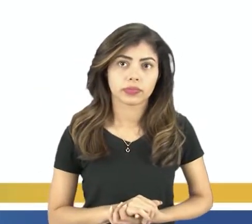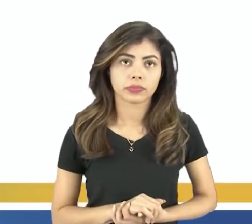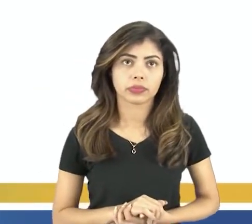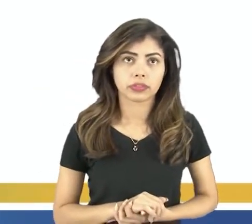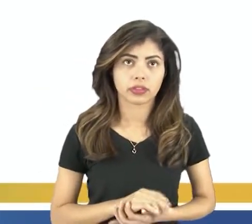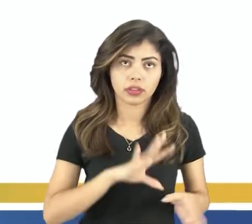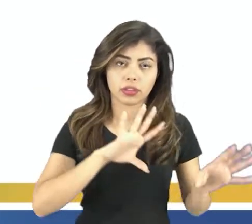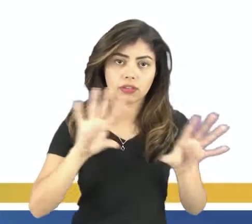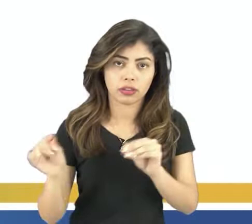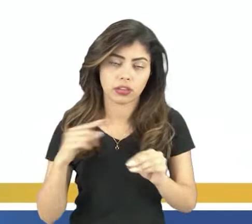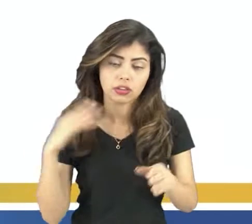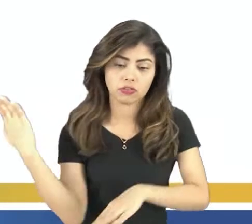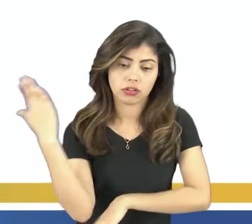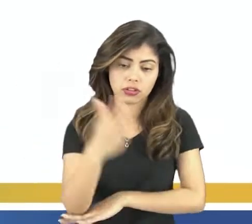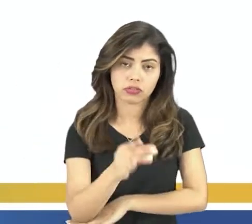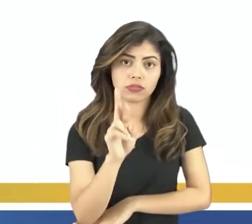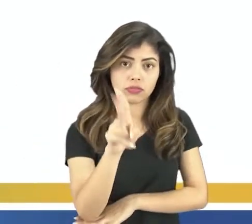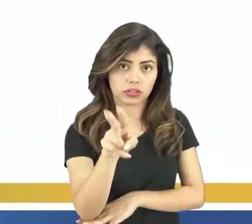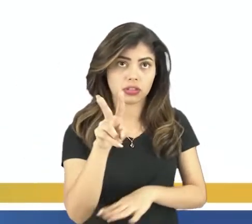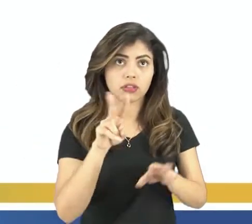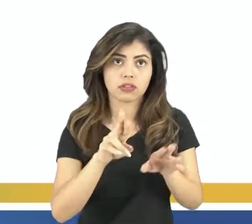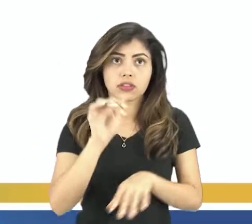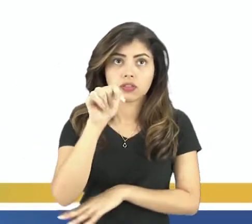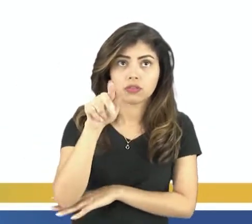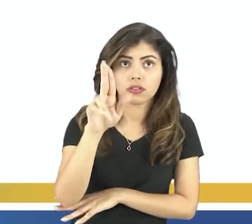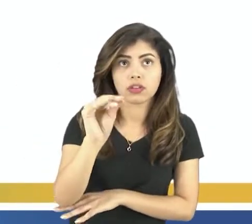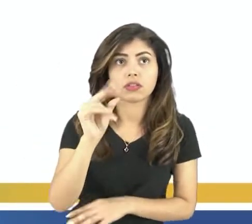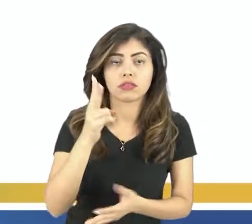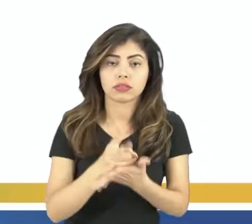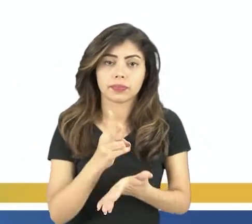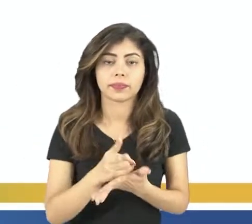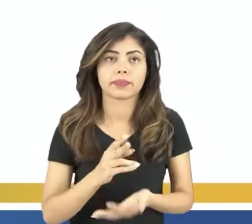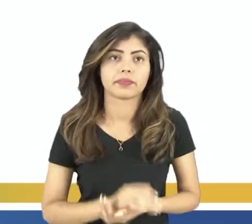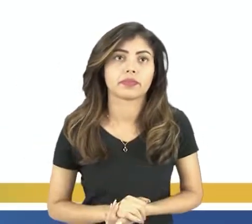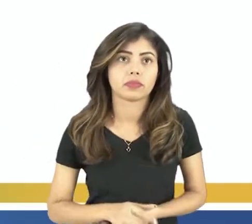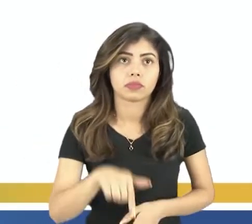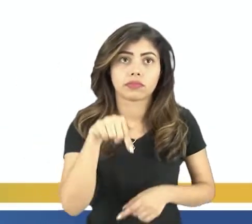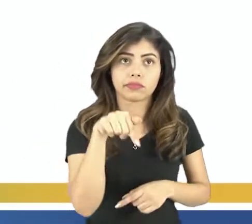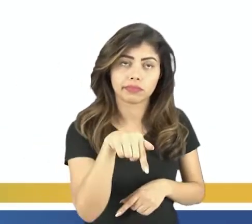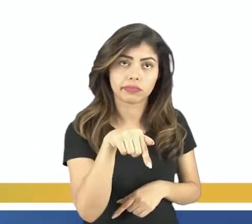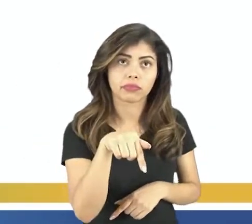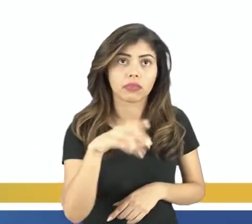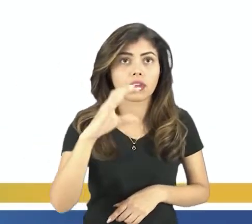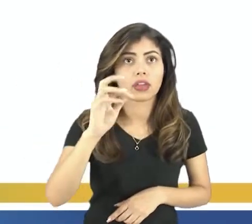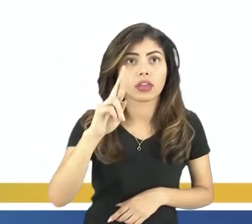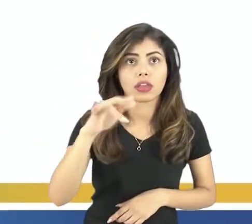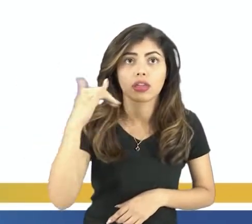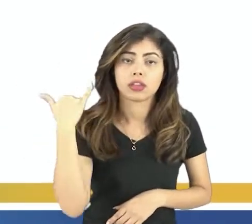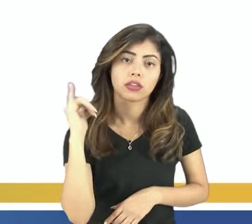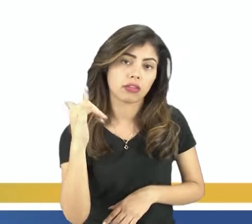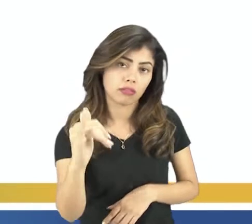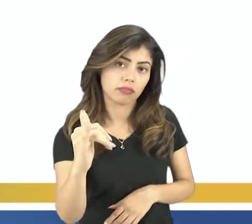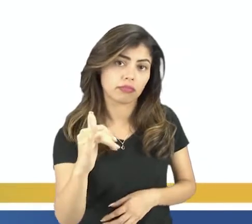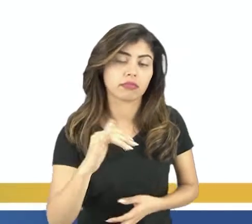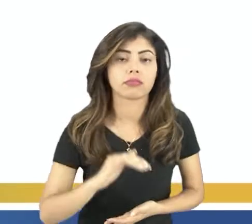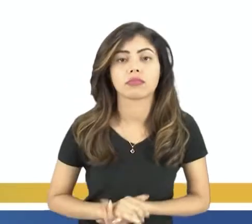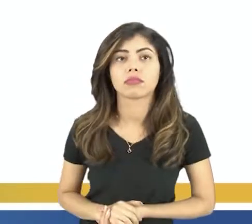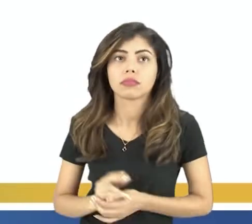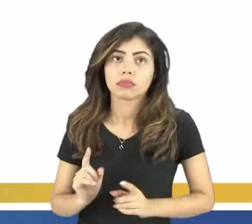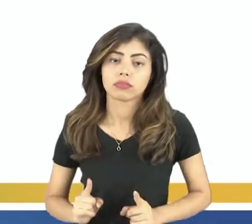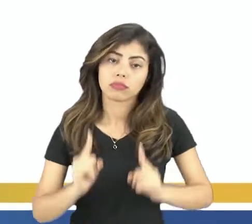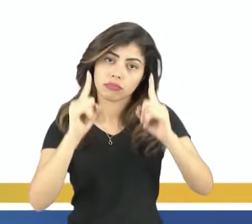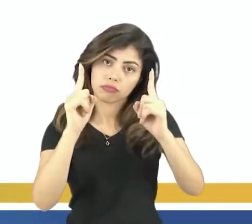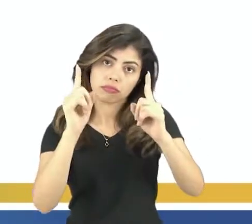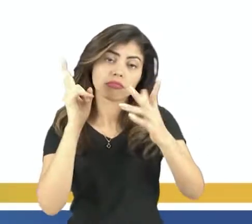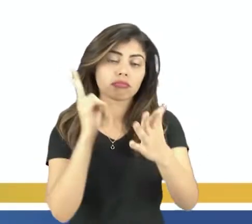que vão ter suas devidas direções e vai ser o ângulo entre elas. O Q é a carga, lembre-se mais uma vez, tem que estar em módulo, quer